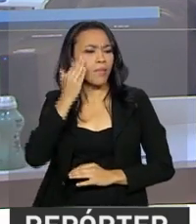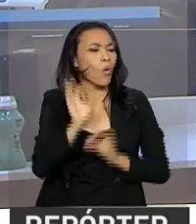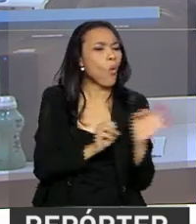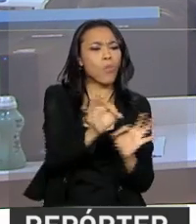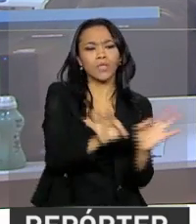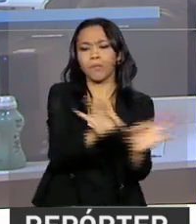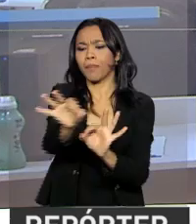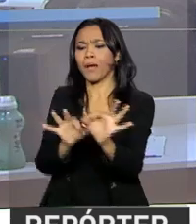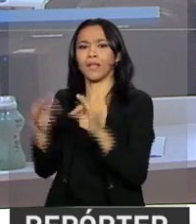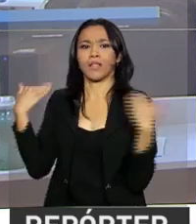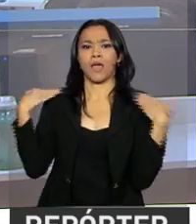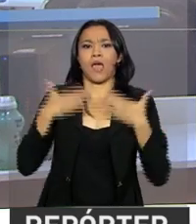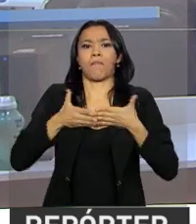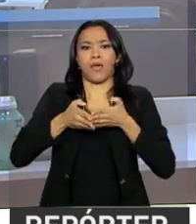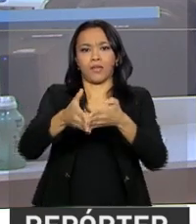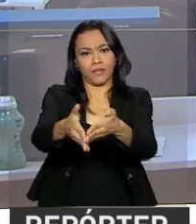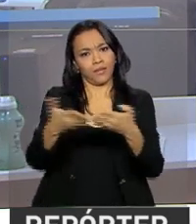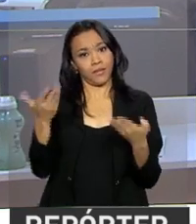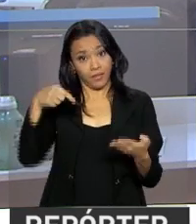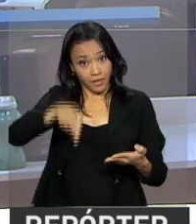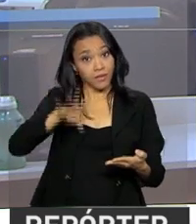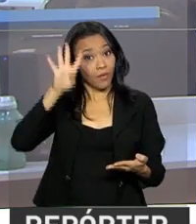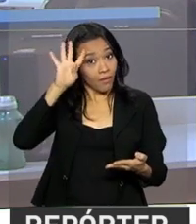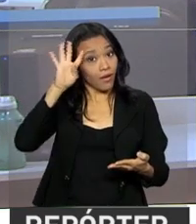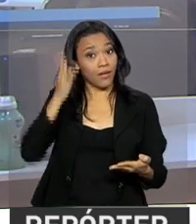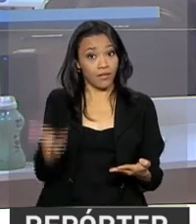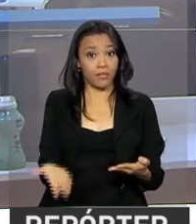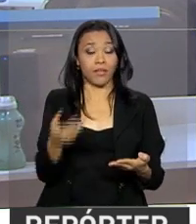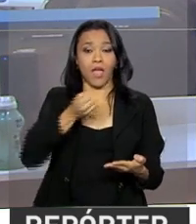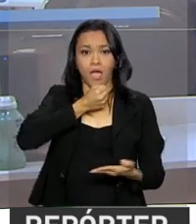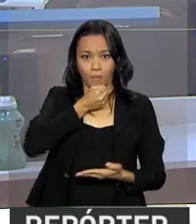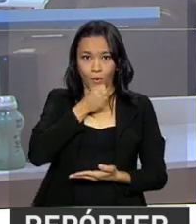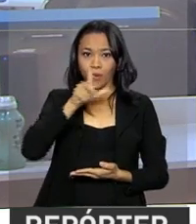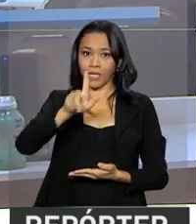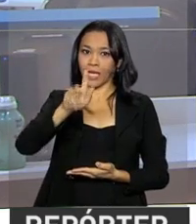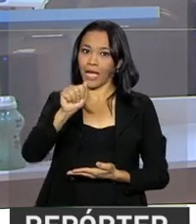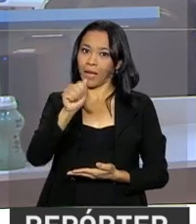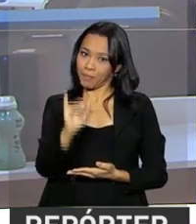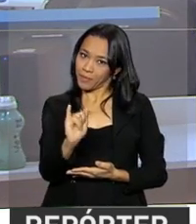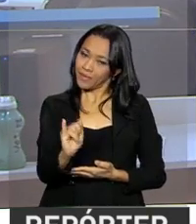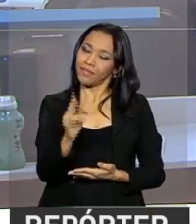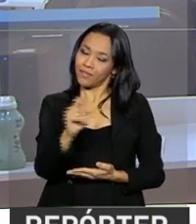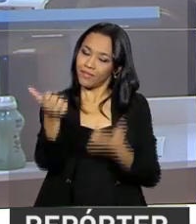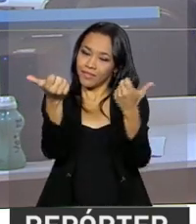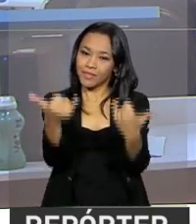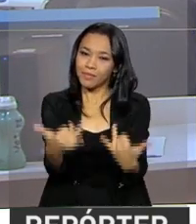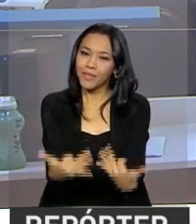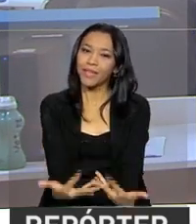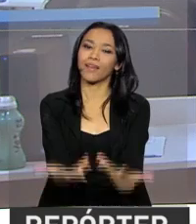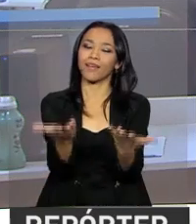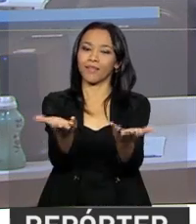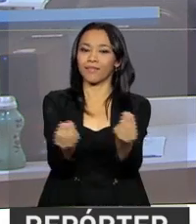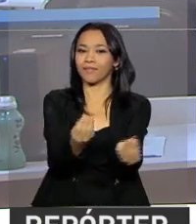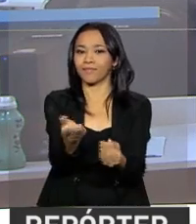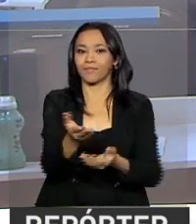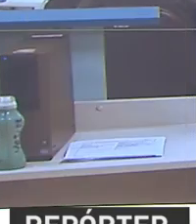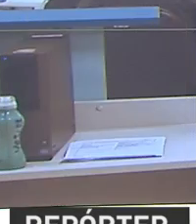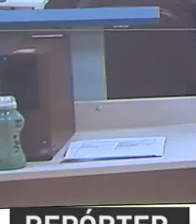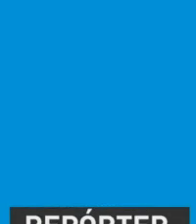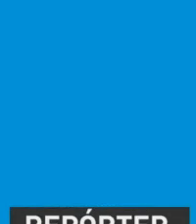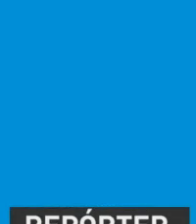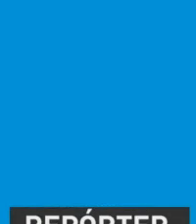da Marinha para apresentação desta quarta-feira a repórter Gabriela Noronha é que vai nos contar na reportagem